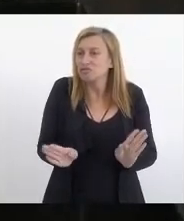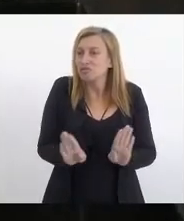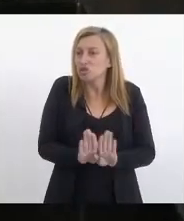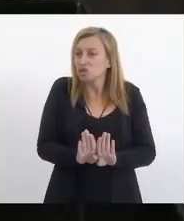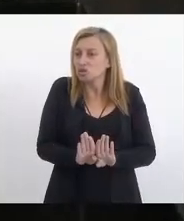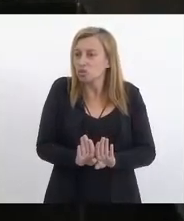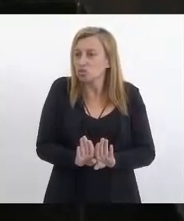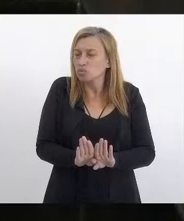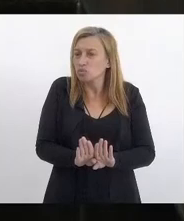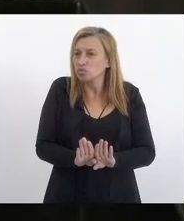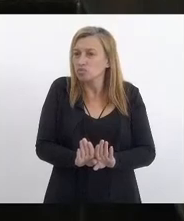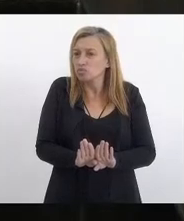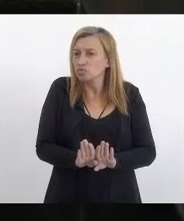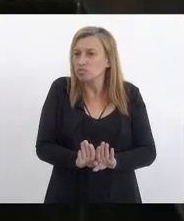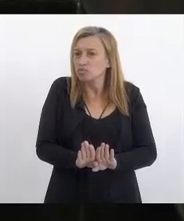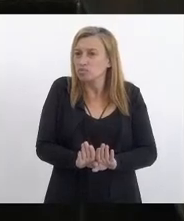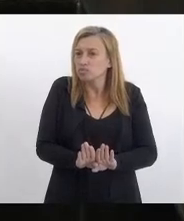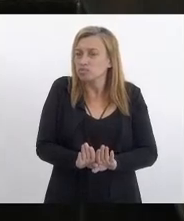naquela comunidade,